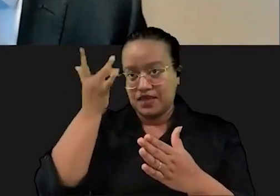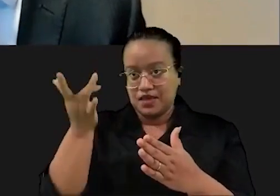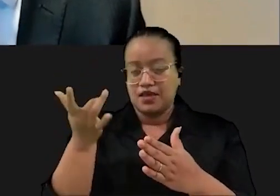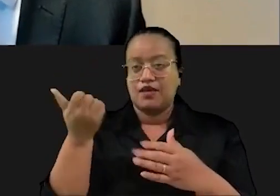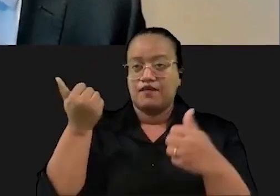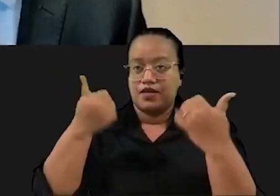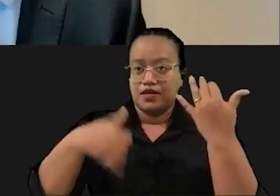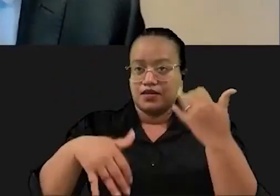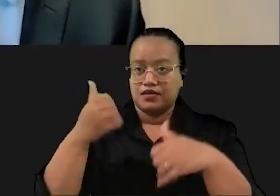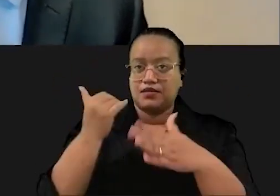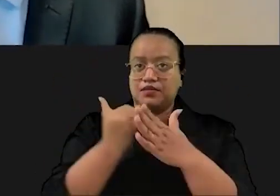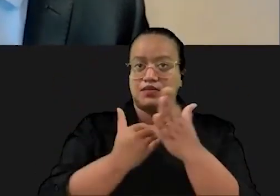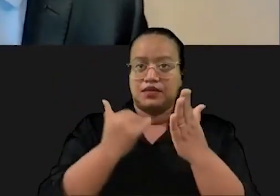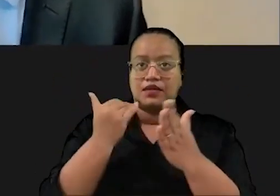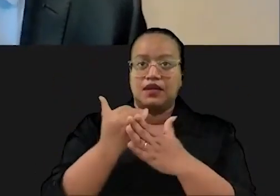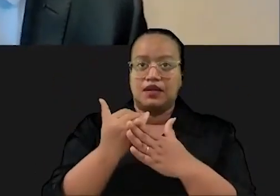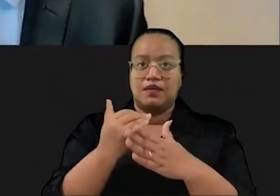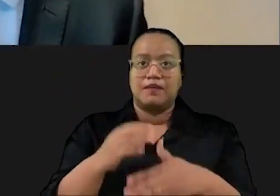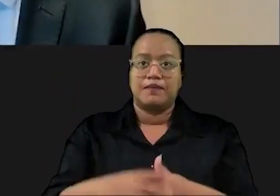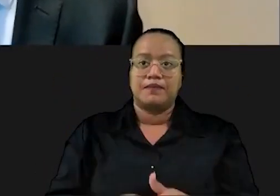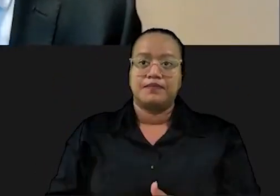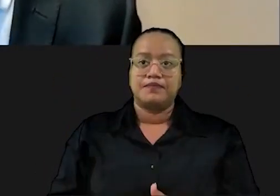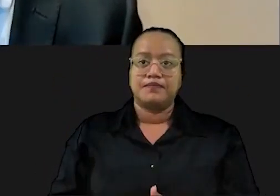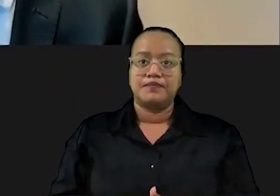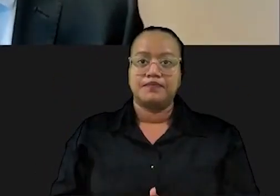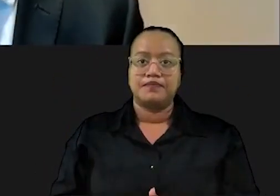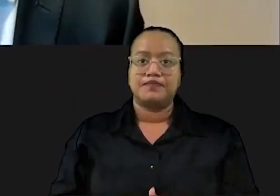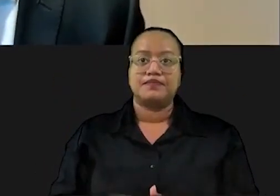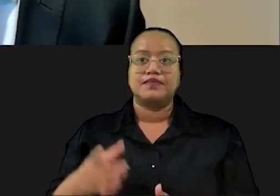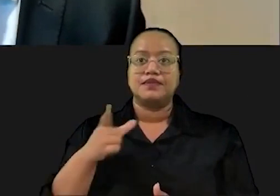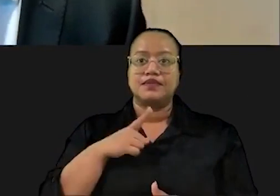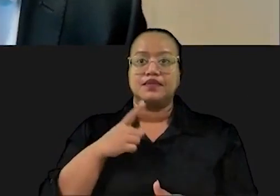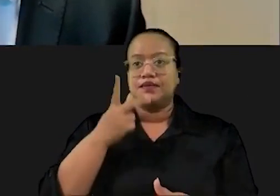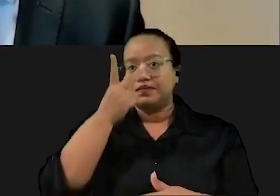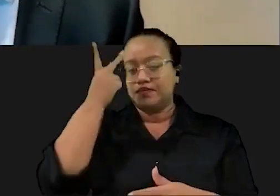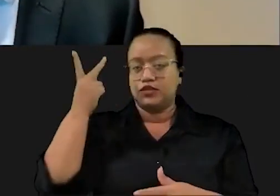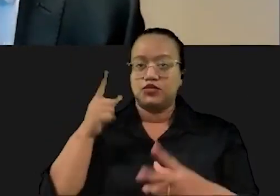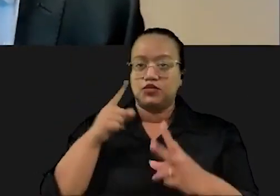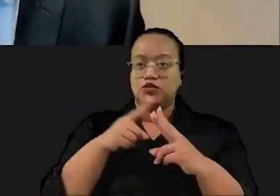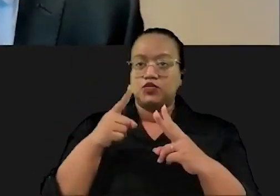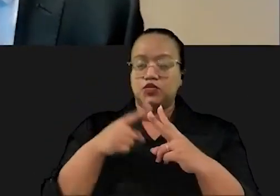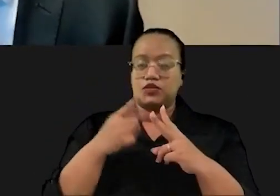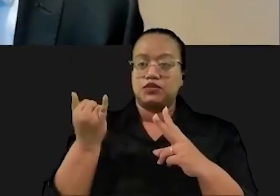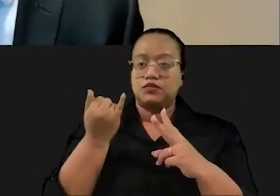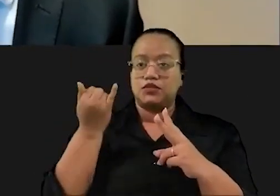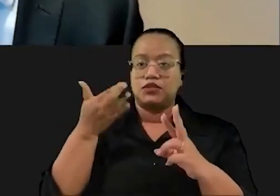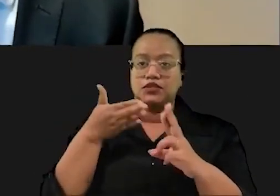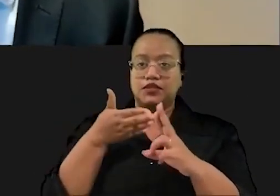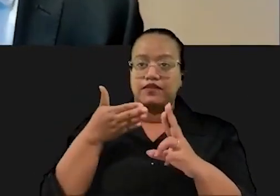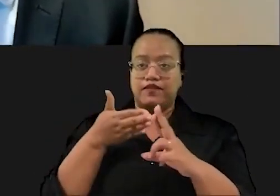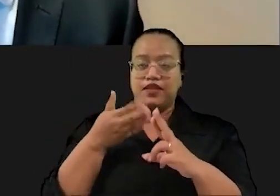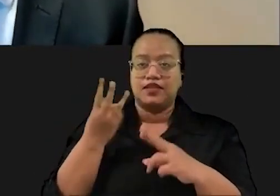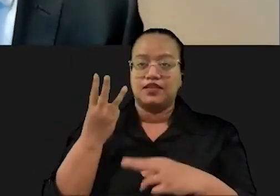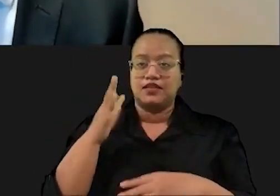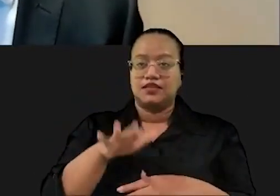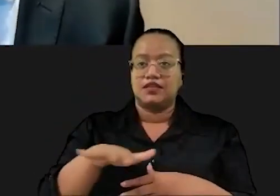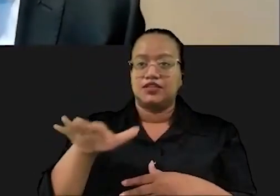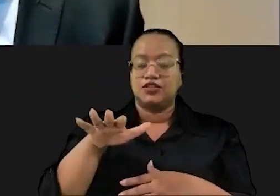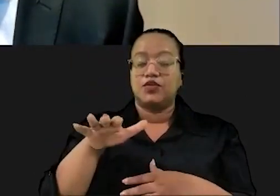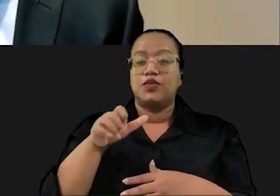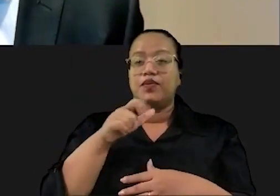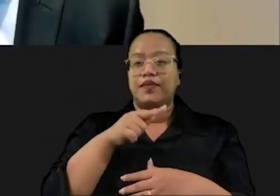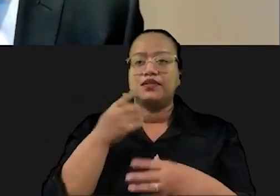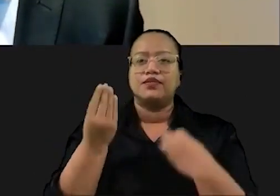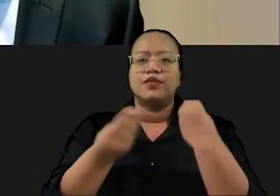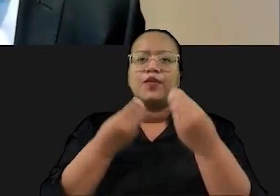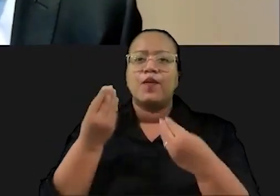trouxemos duas pessoas-chave aqui da terceira região para falar amanhã para vocês. Eles vão mostrar na prática como eles fazem esses fluxos dentro do sistema